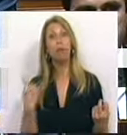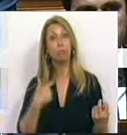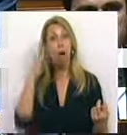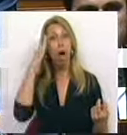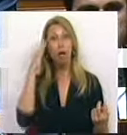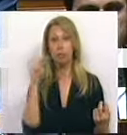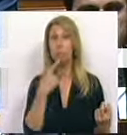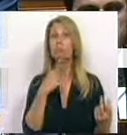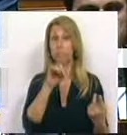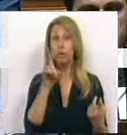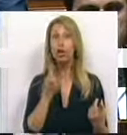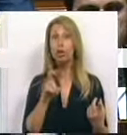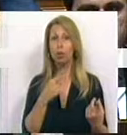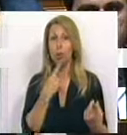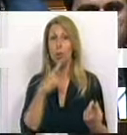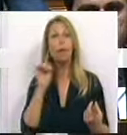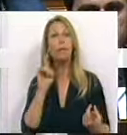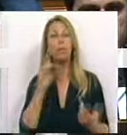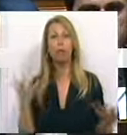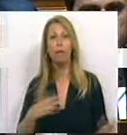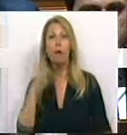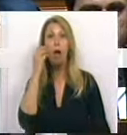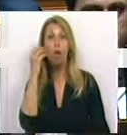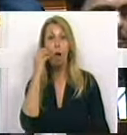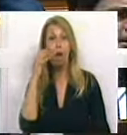importante. Angola